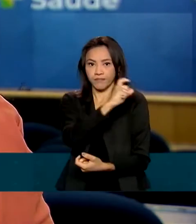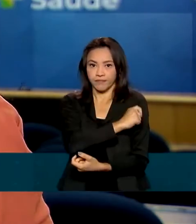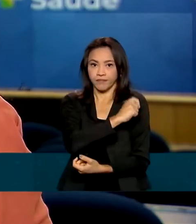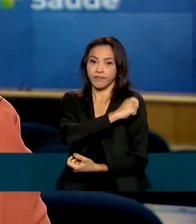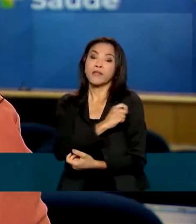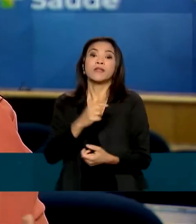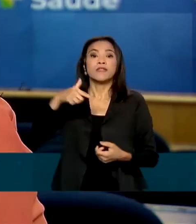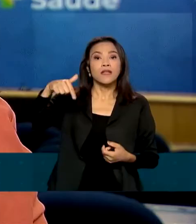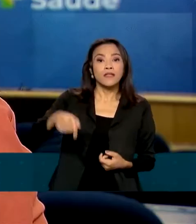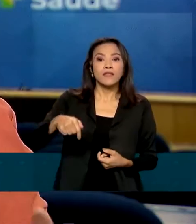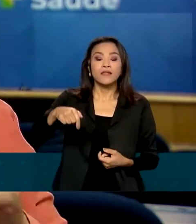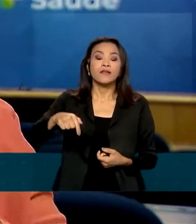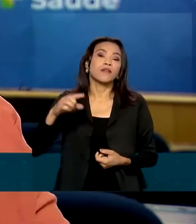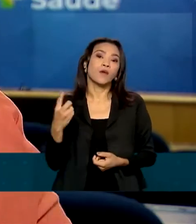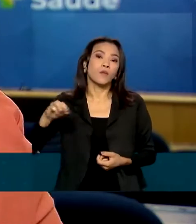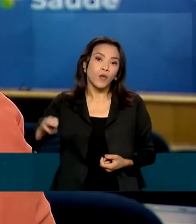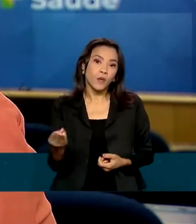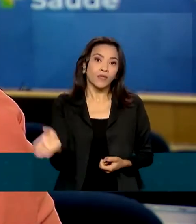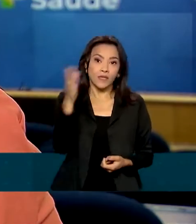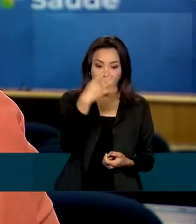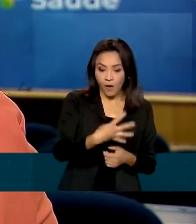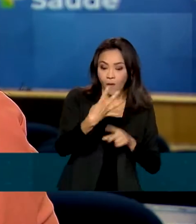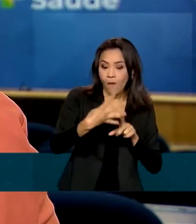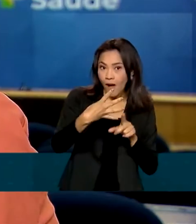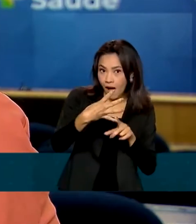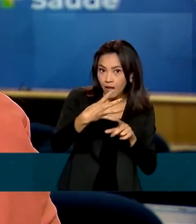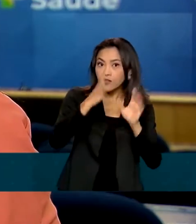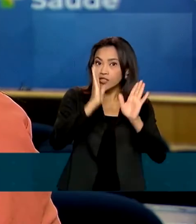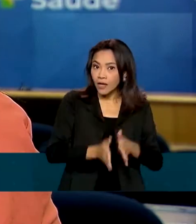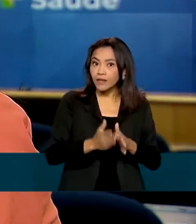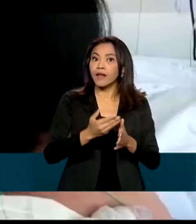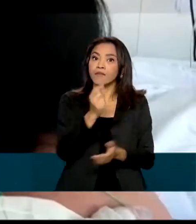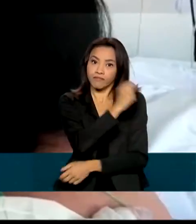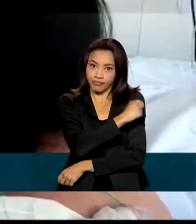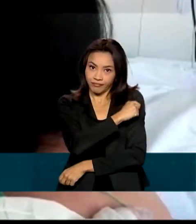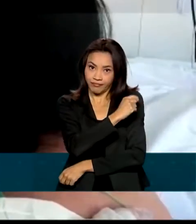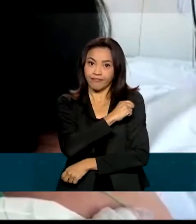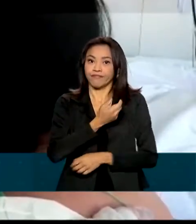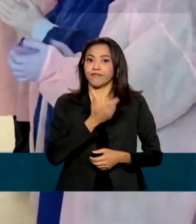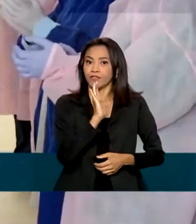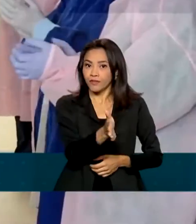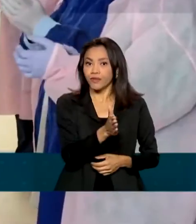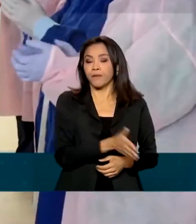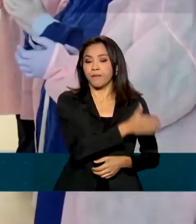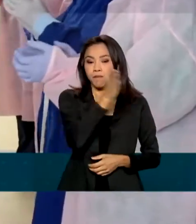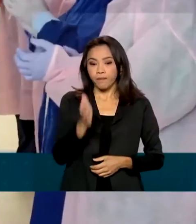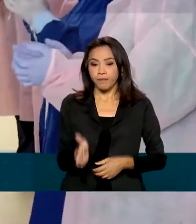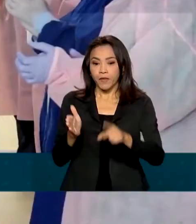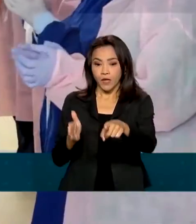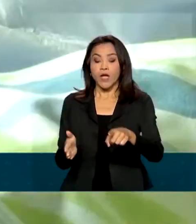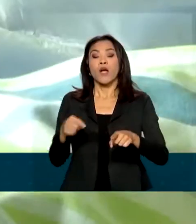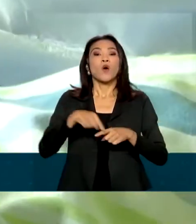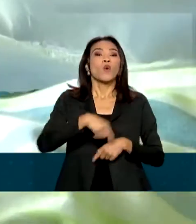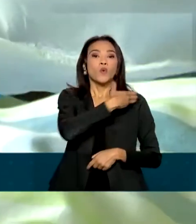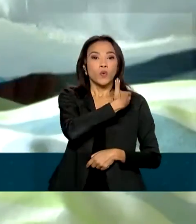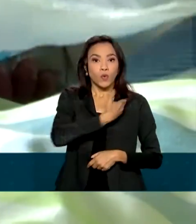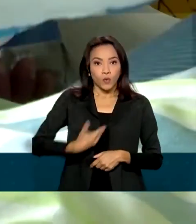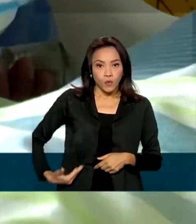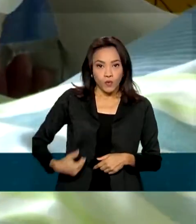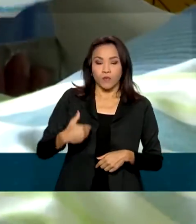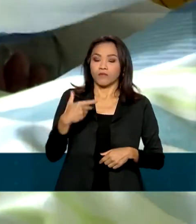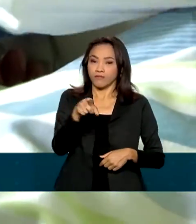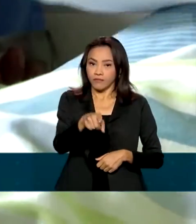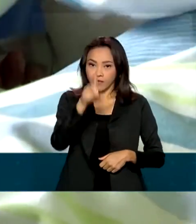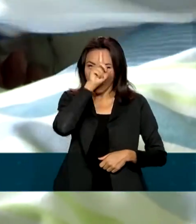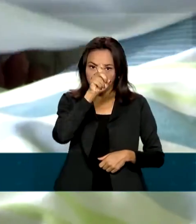tomaram uma dose de reforço e a quarta dose já está sendo aplicada o Sistema Único de Saúde o SUS também